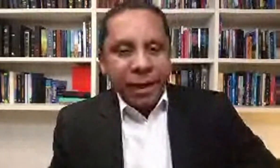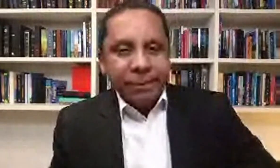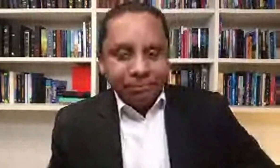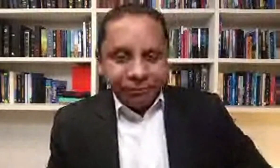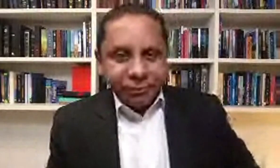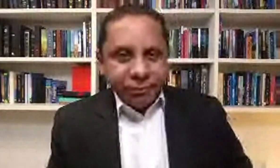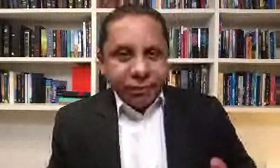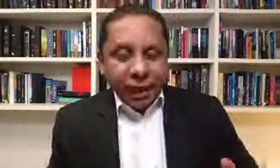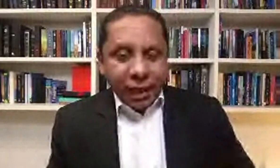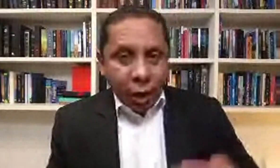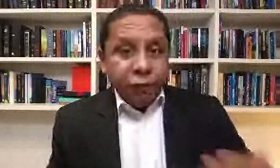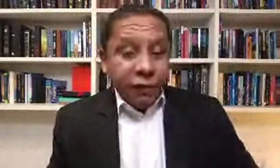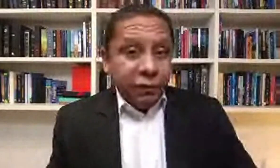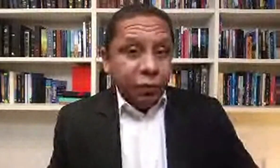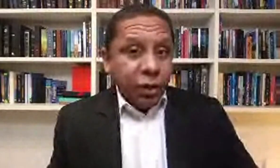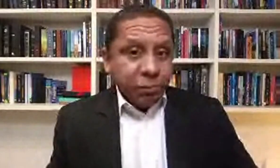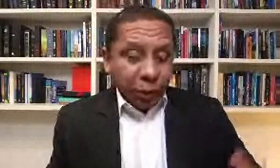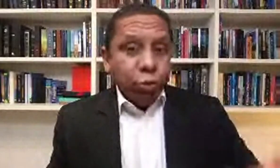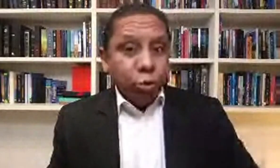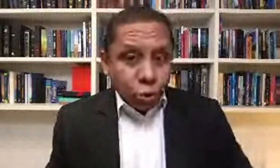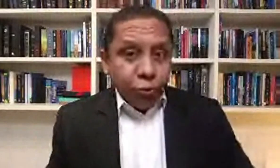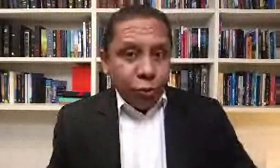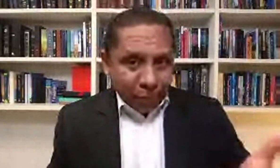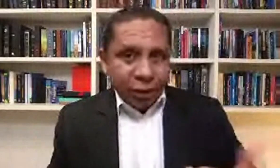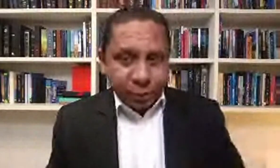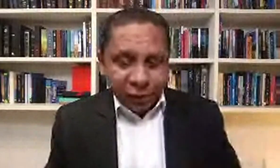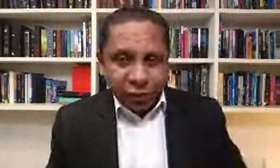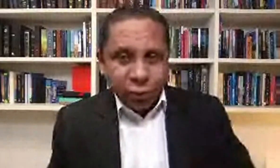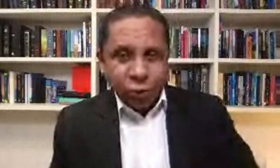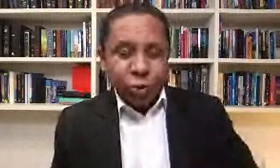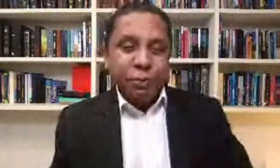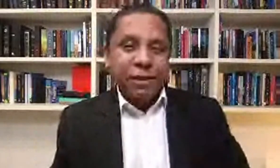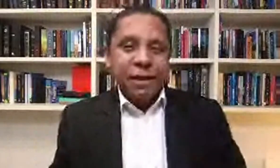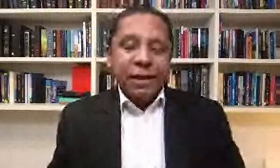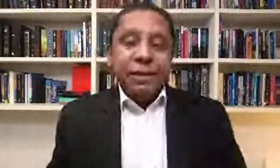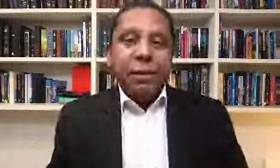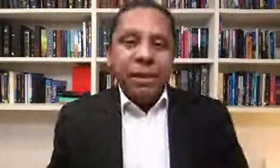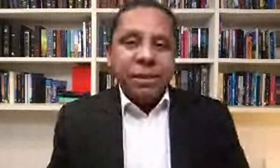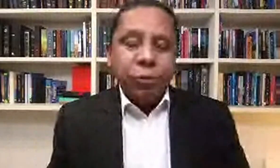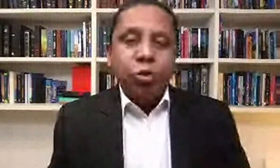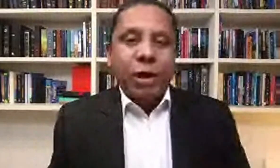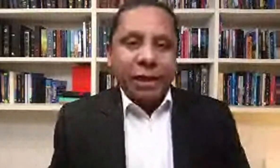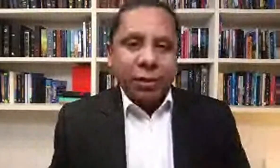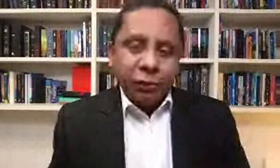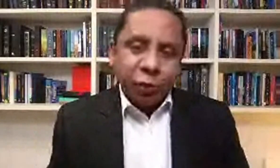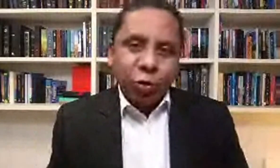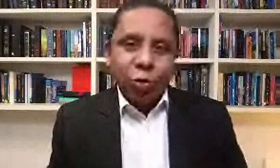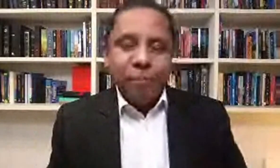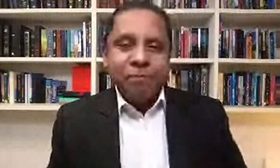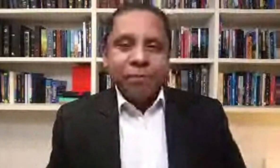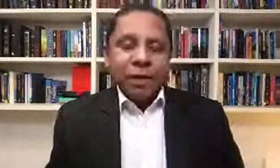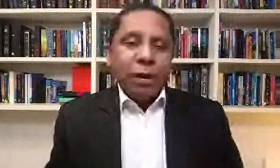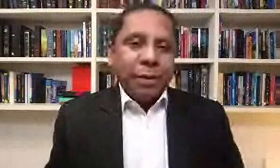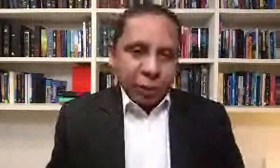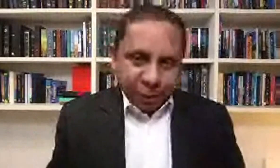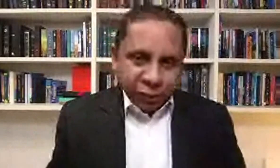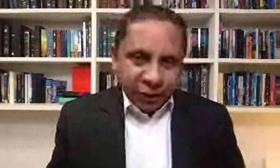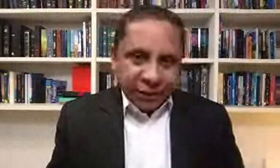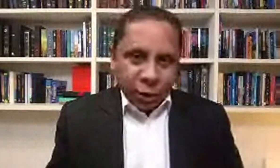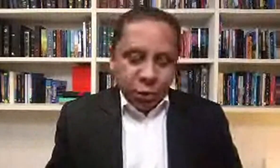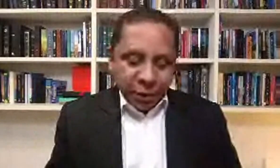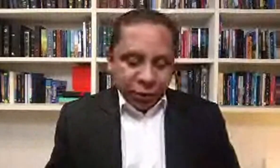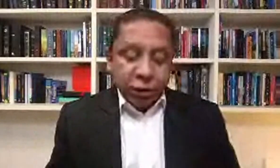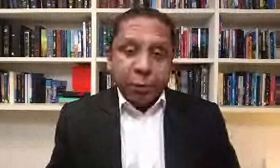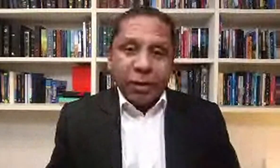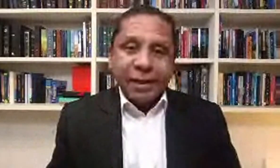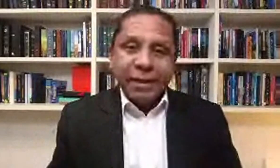Estamos também ao vivo pelo YouTube, um abraço para você do YouTube, e também estamos no Arena do Futuro, um abraço para